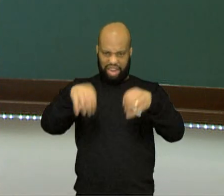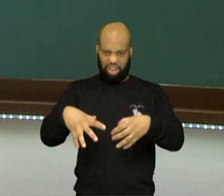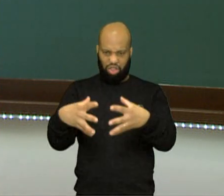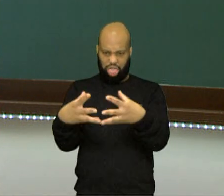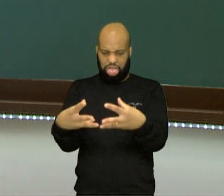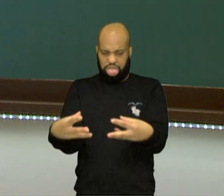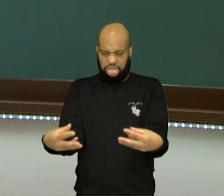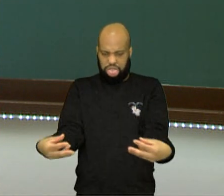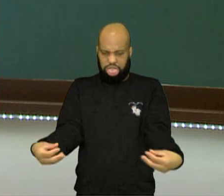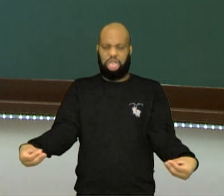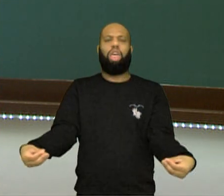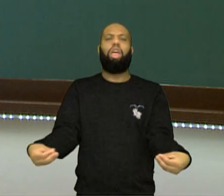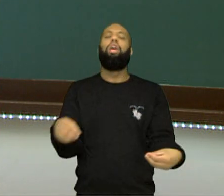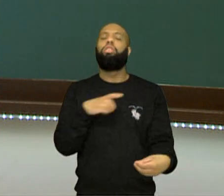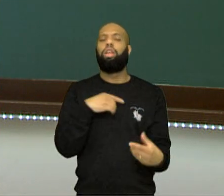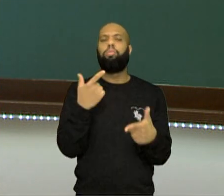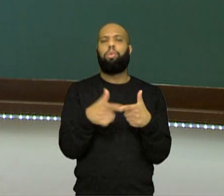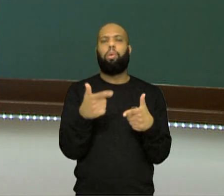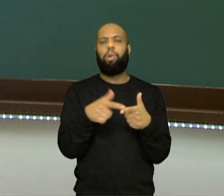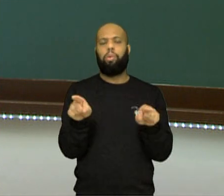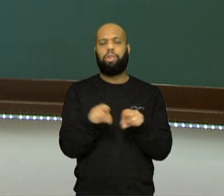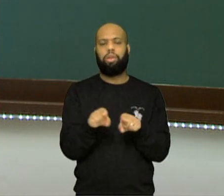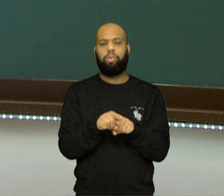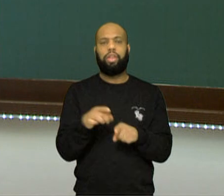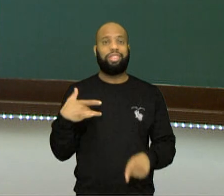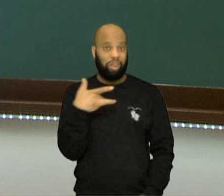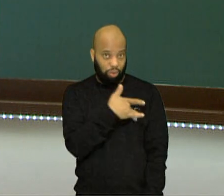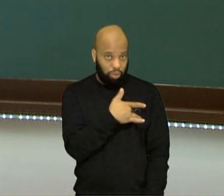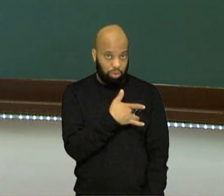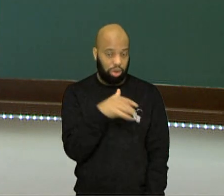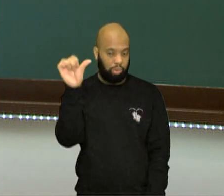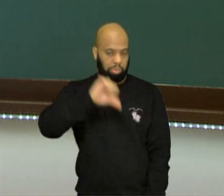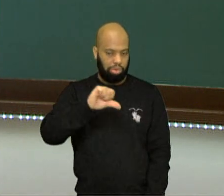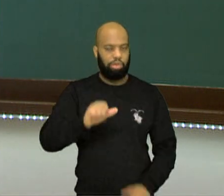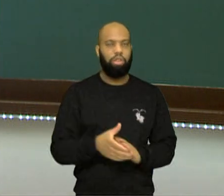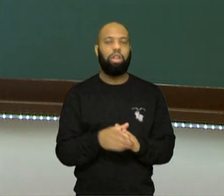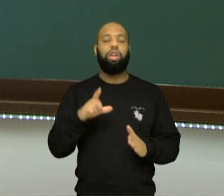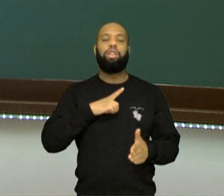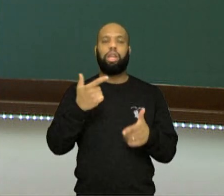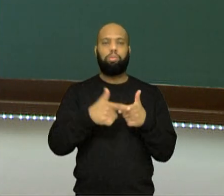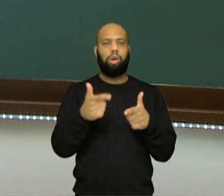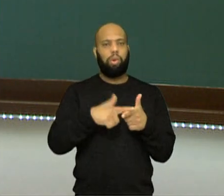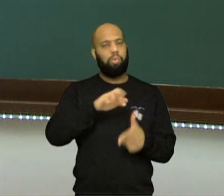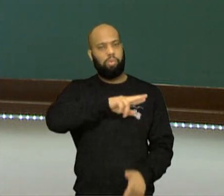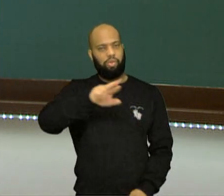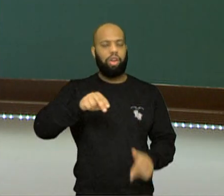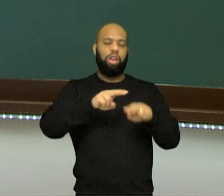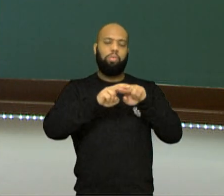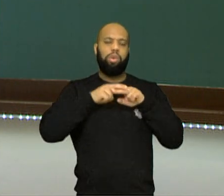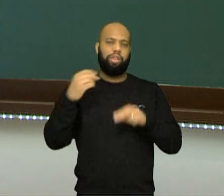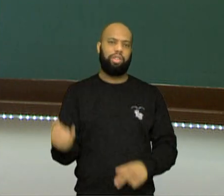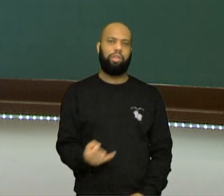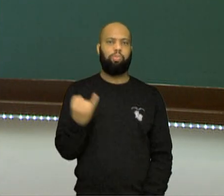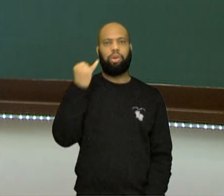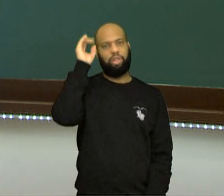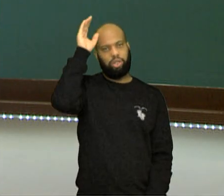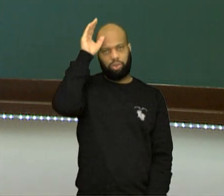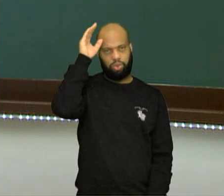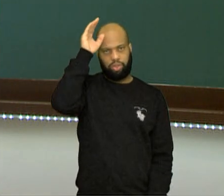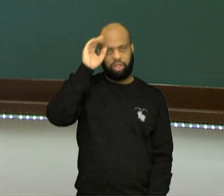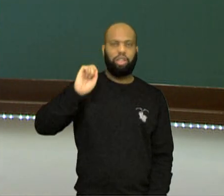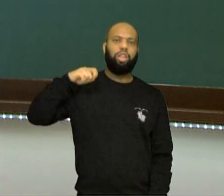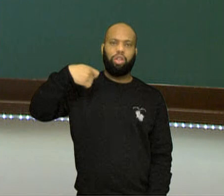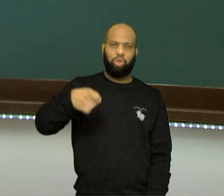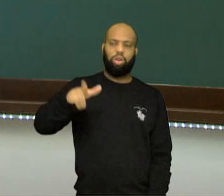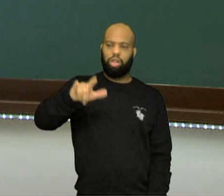vai gerar consequências que podem fazer mal à saúde. Então, uma série de problemas, daí a necessidade da consciência em relação